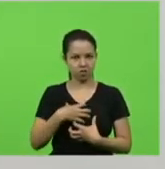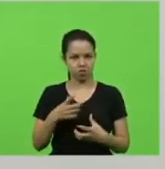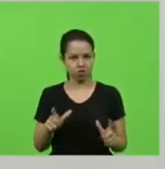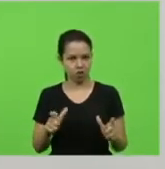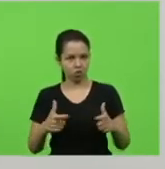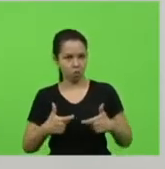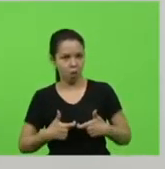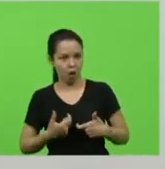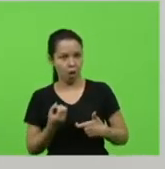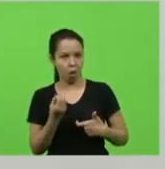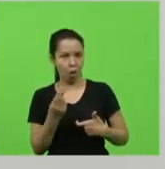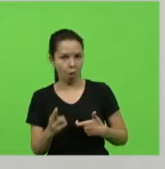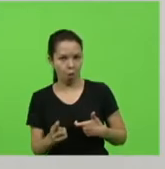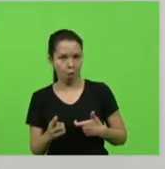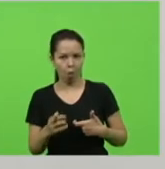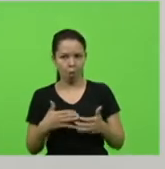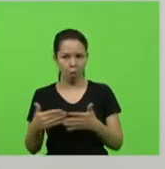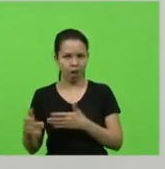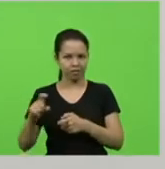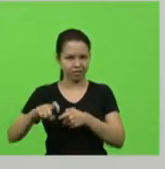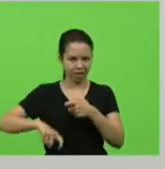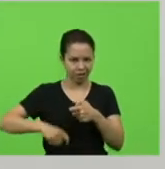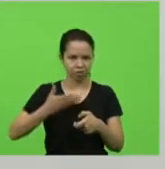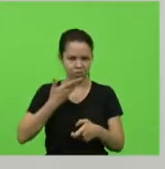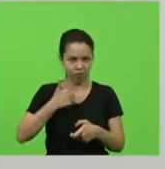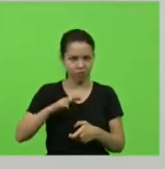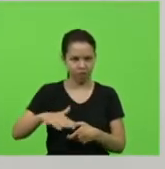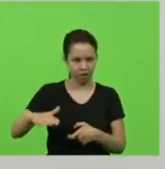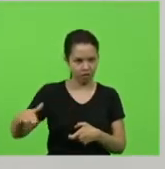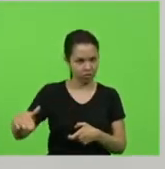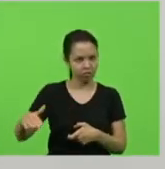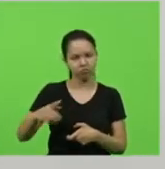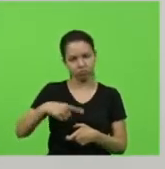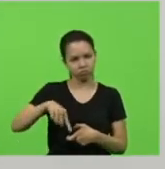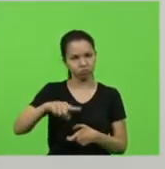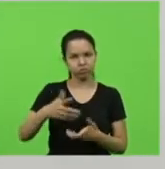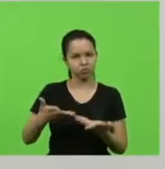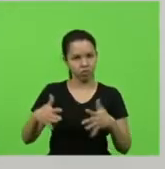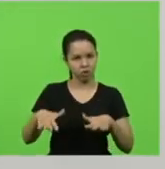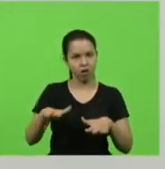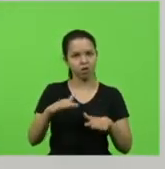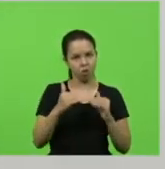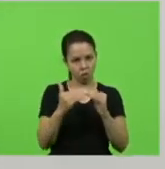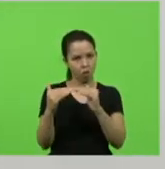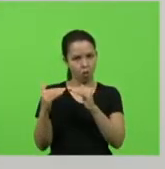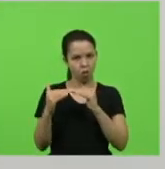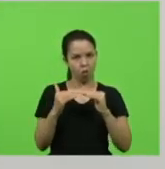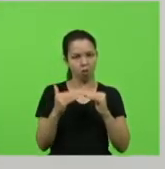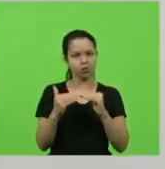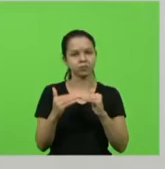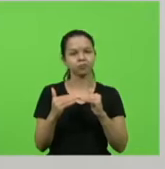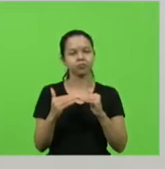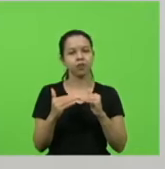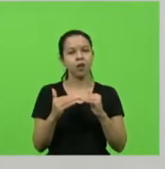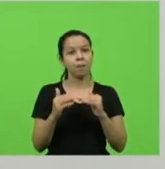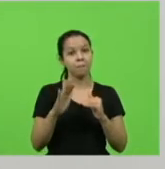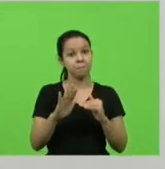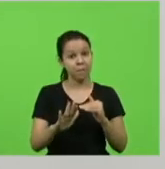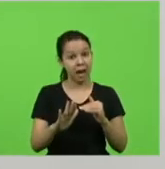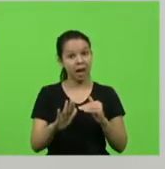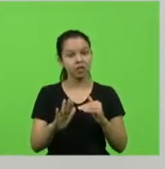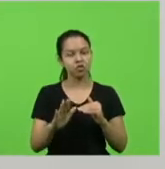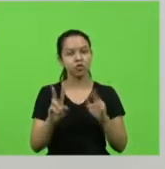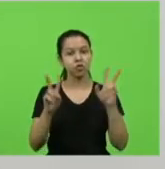nenhum tipo de sexo na infância. Isso eu acredito que todos estamos de acordo com isso. A sexualização já é um projeto,